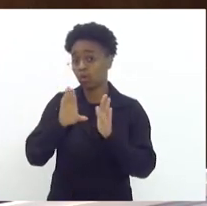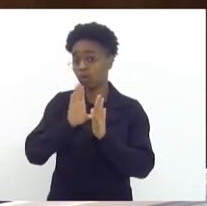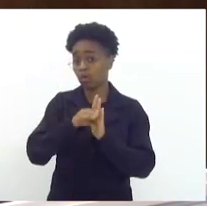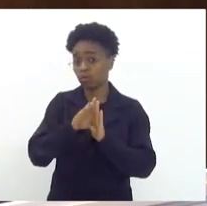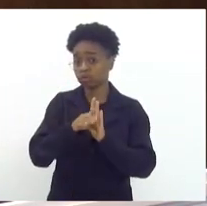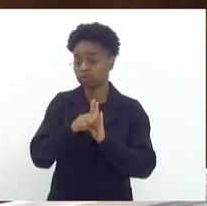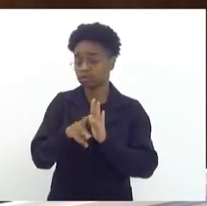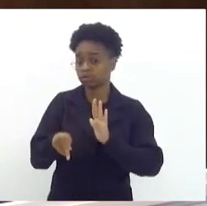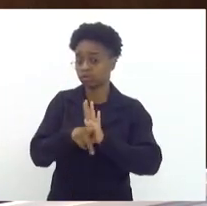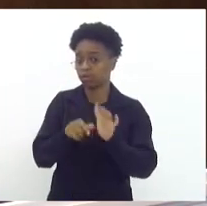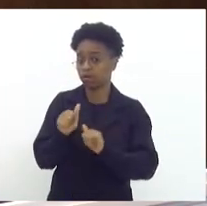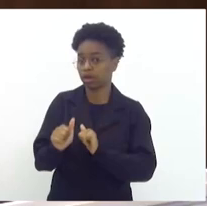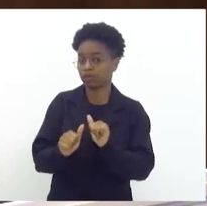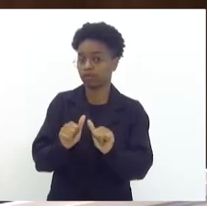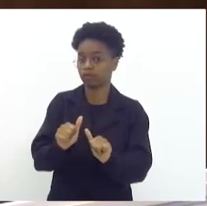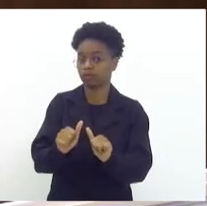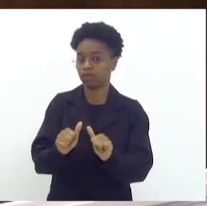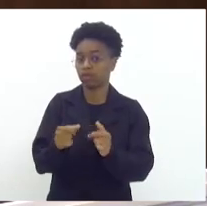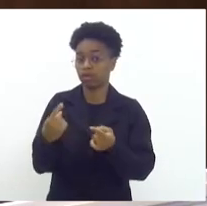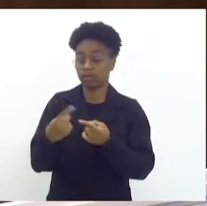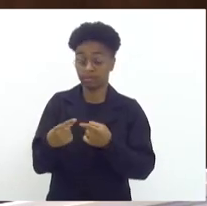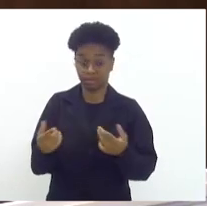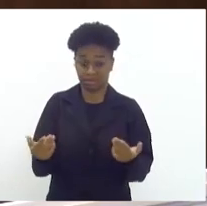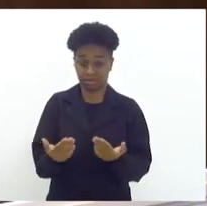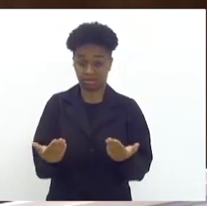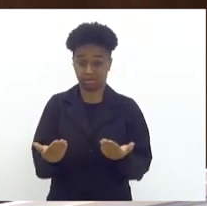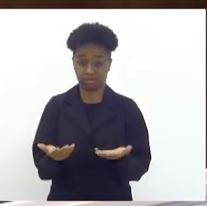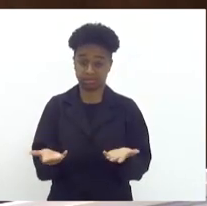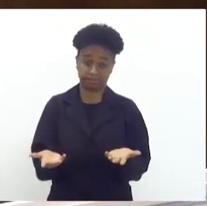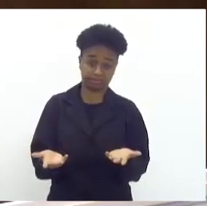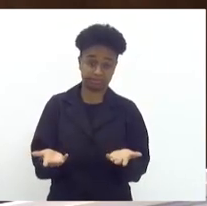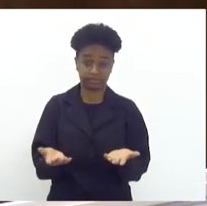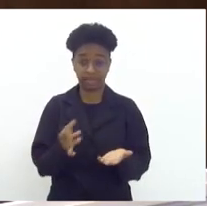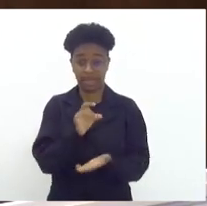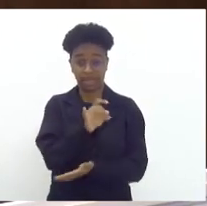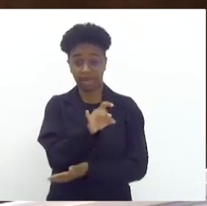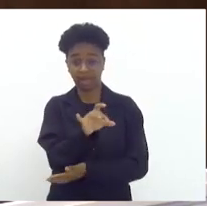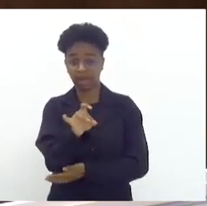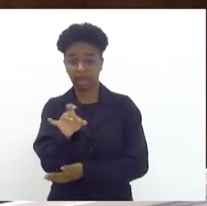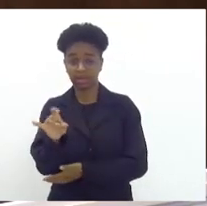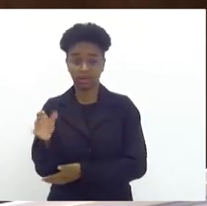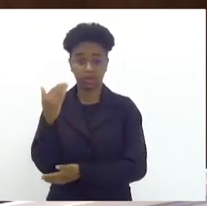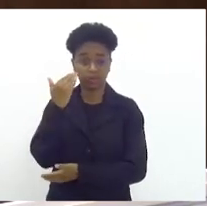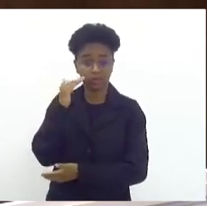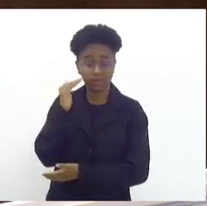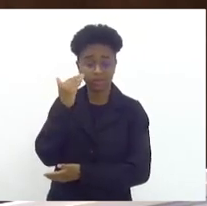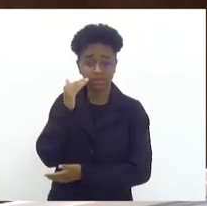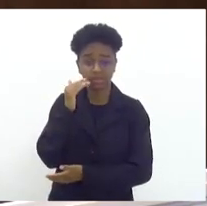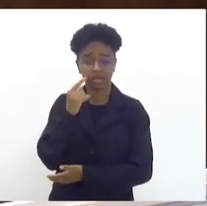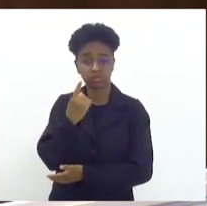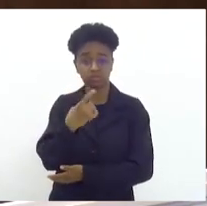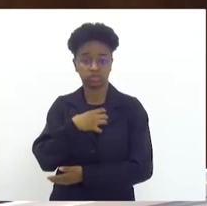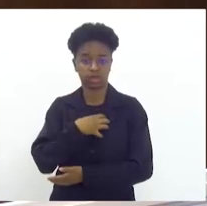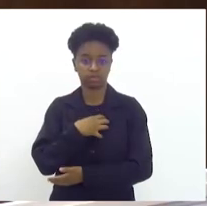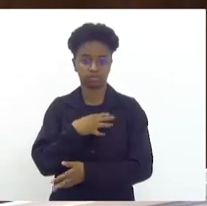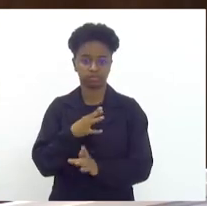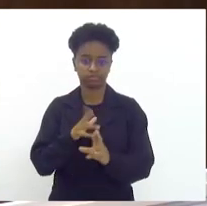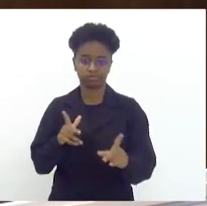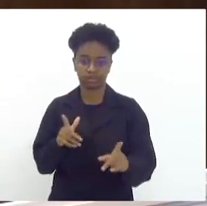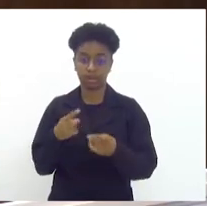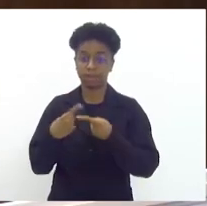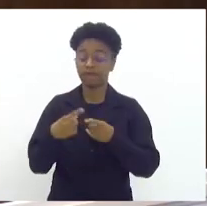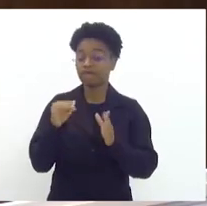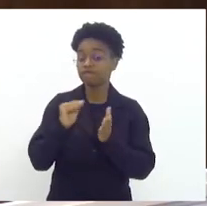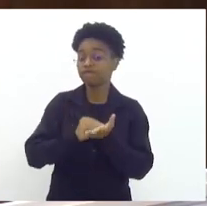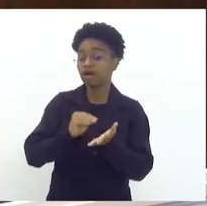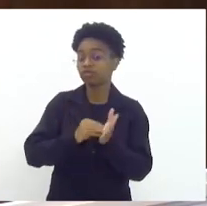da reforma Porque nessa altura do campeonato cada um de nós vai entender de uma forma falta um